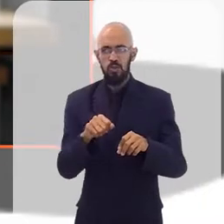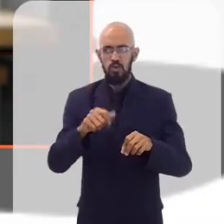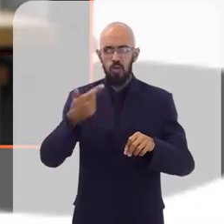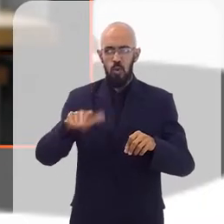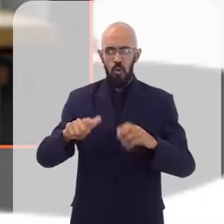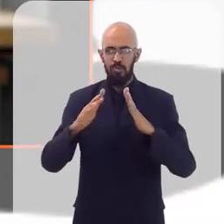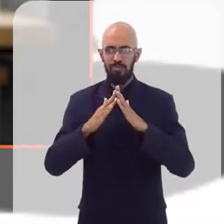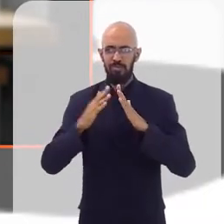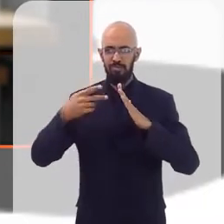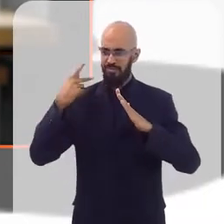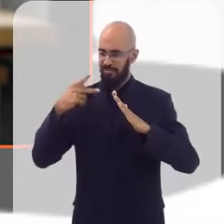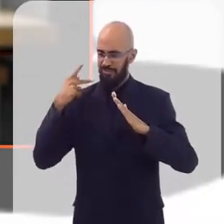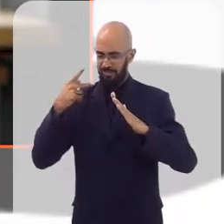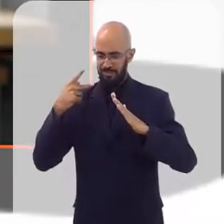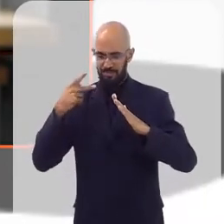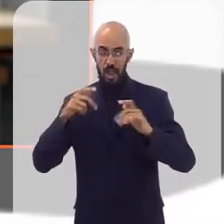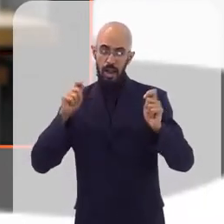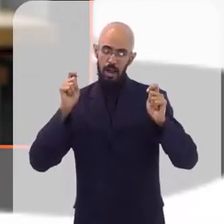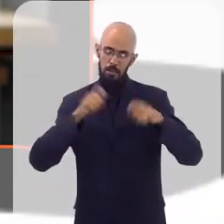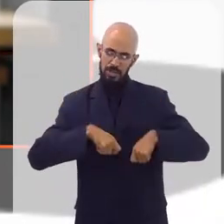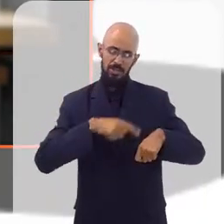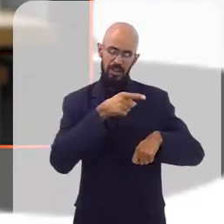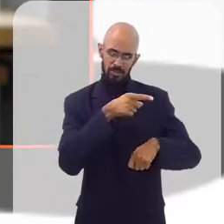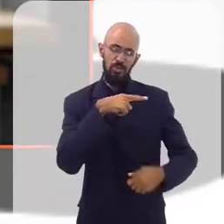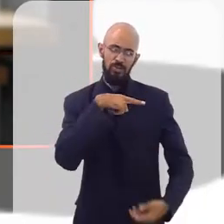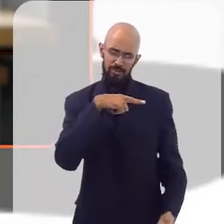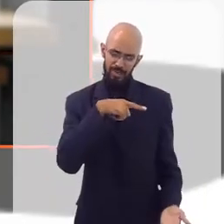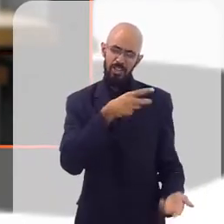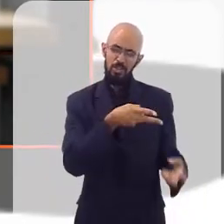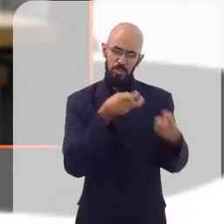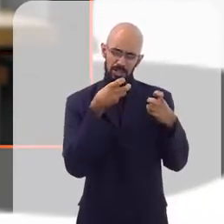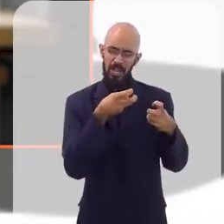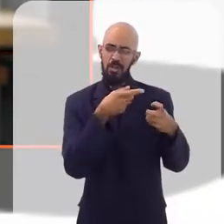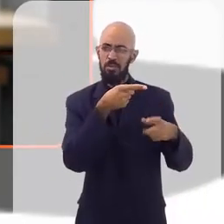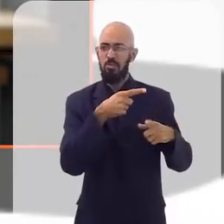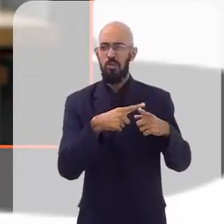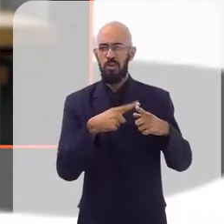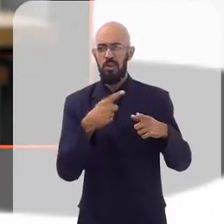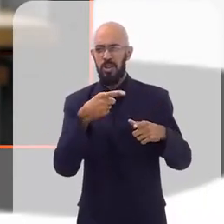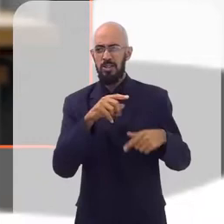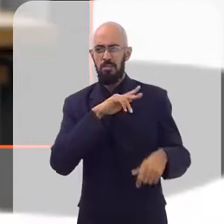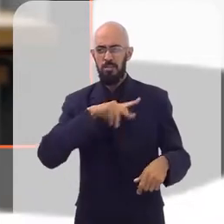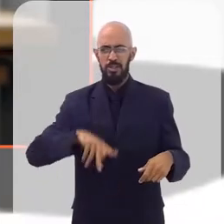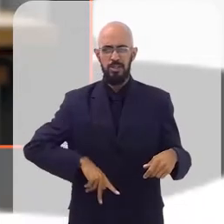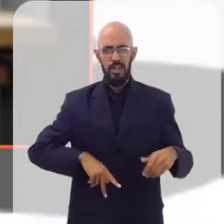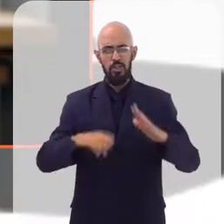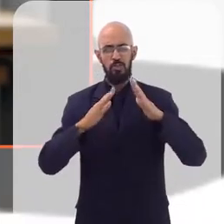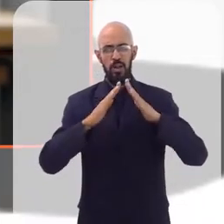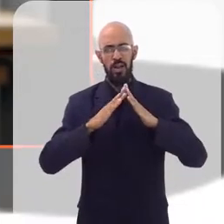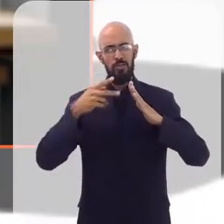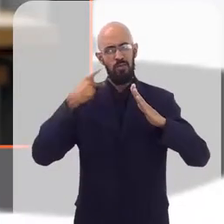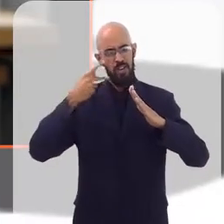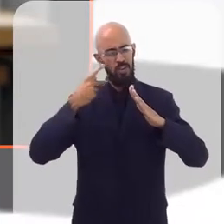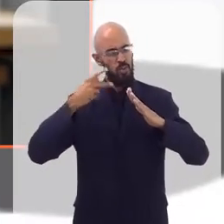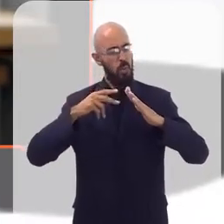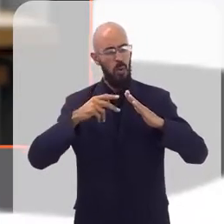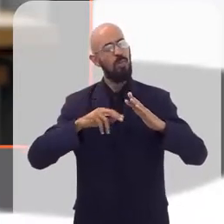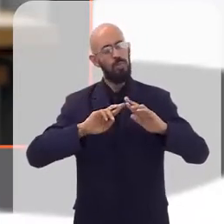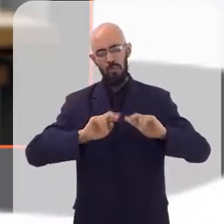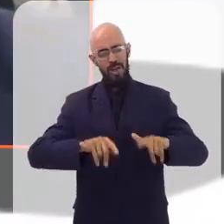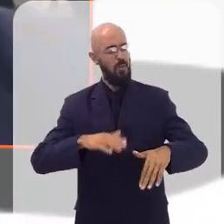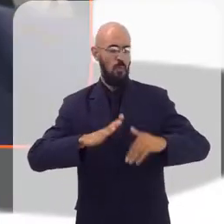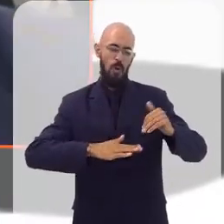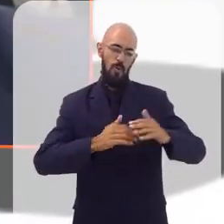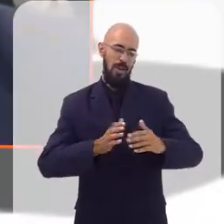porque habilidade nota-se que não lhe falta afinal de contas tecido presidente de uma câmera por quatro mandatos não é para qualquer